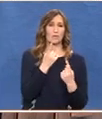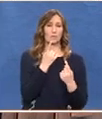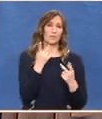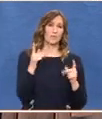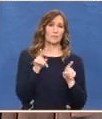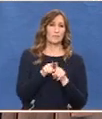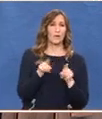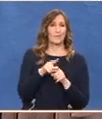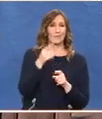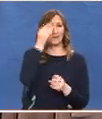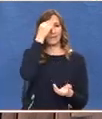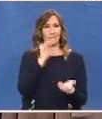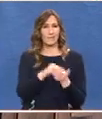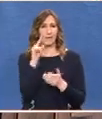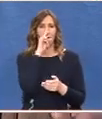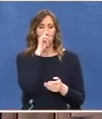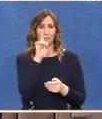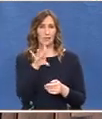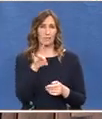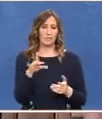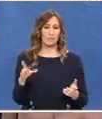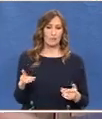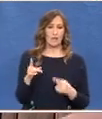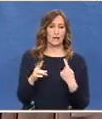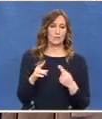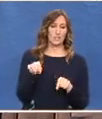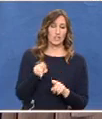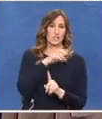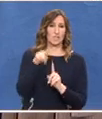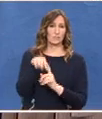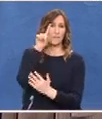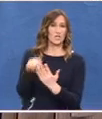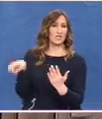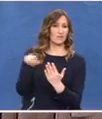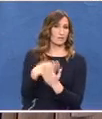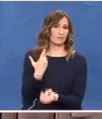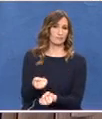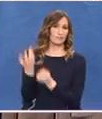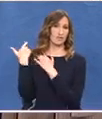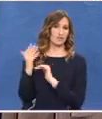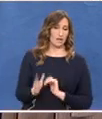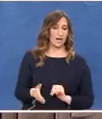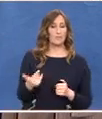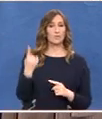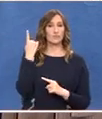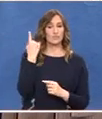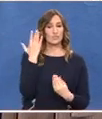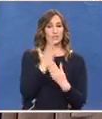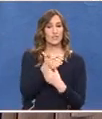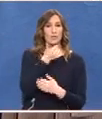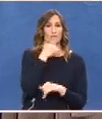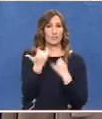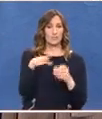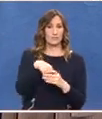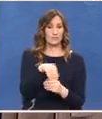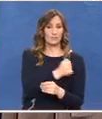de difamação já acabaram por prescrever este ano, assim é que é, mas um dos processos de violência doméstica